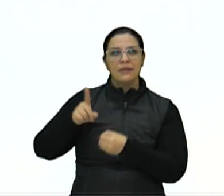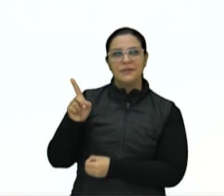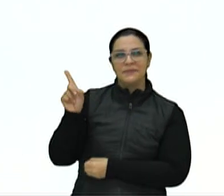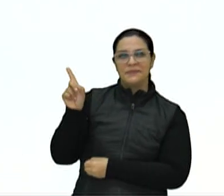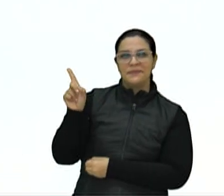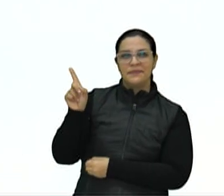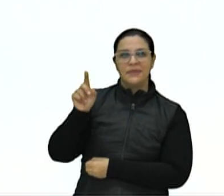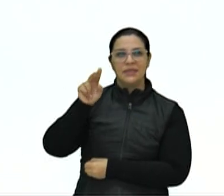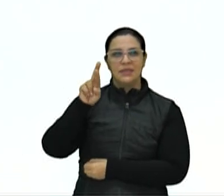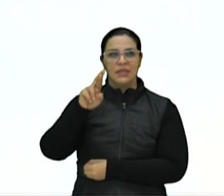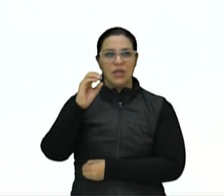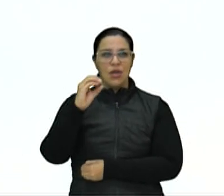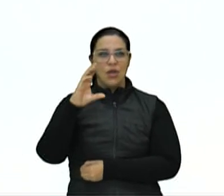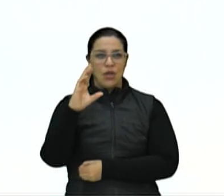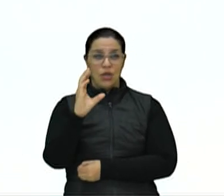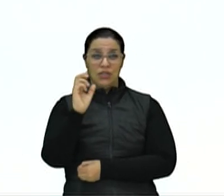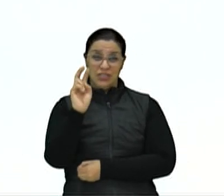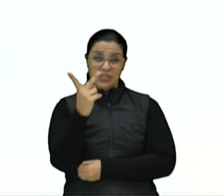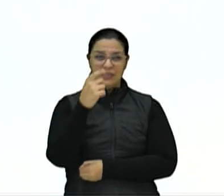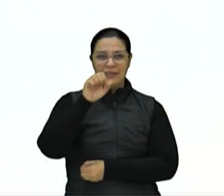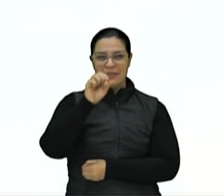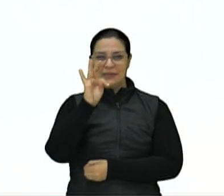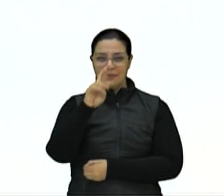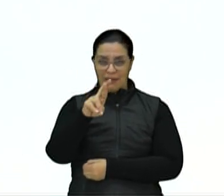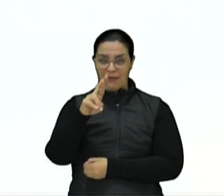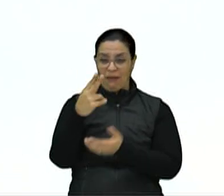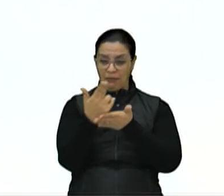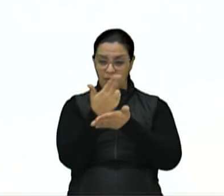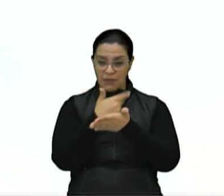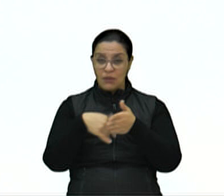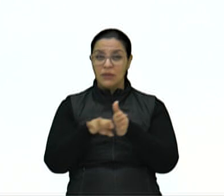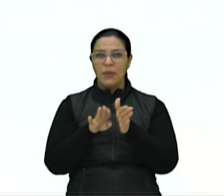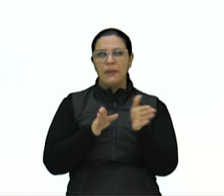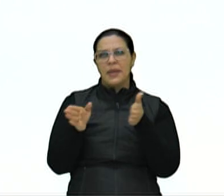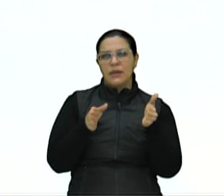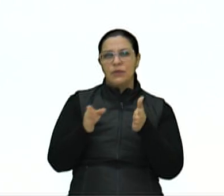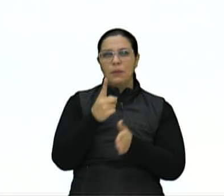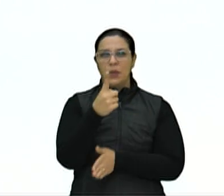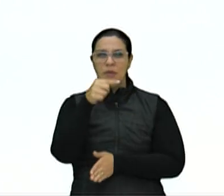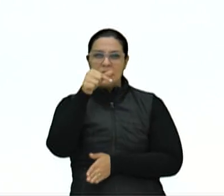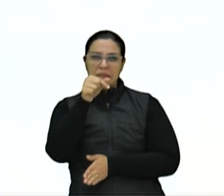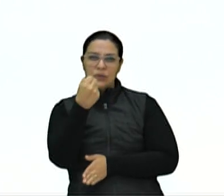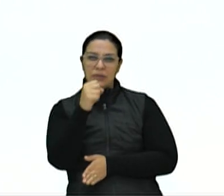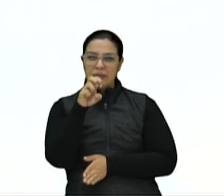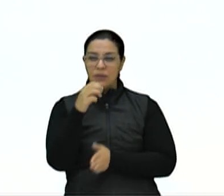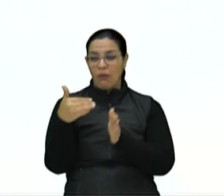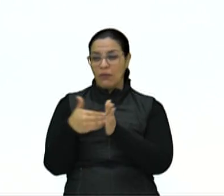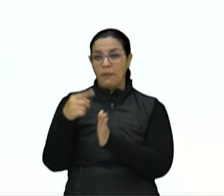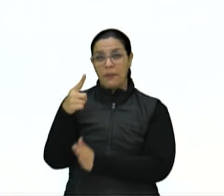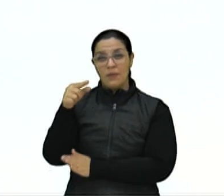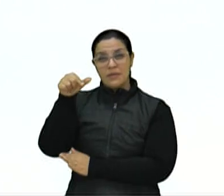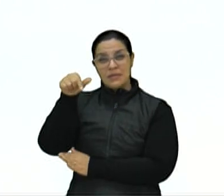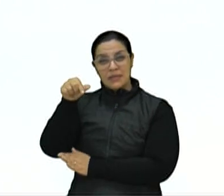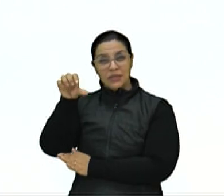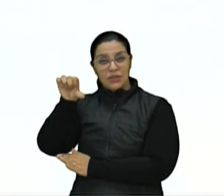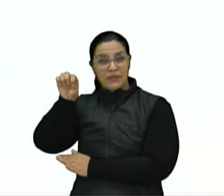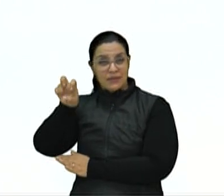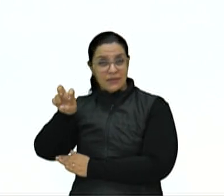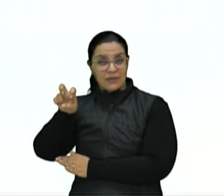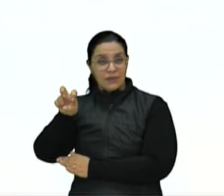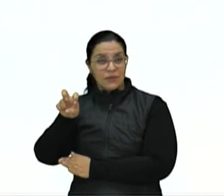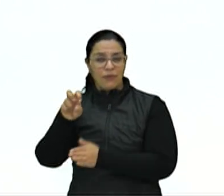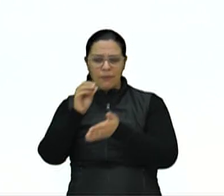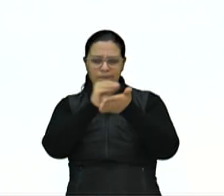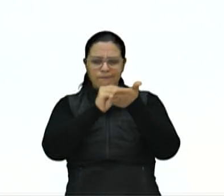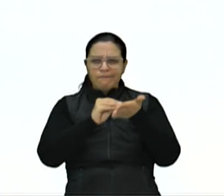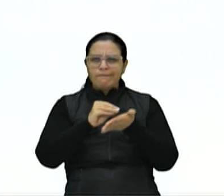que é uma cidade da Inglaterra. Esse quadro foi feito entre 1785 e 1795